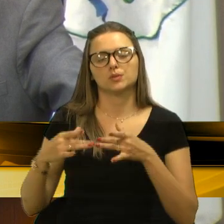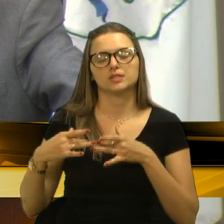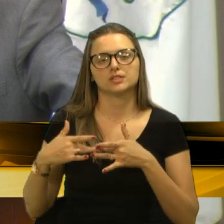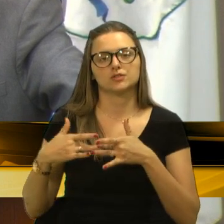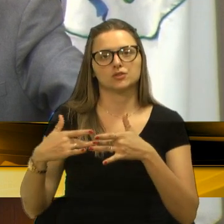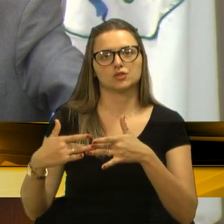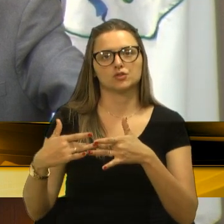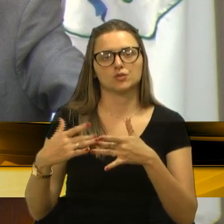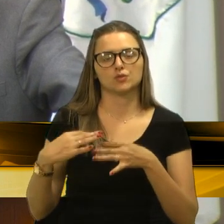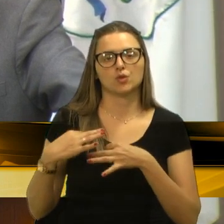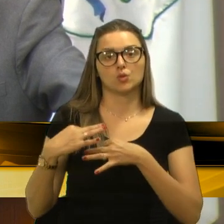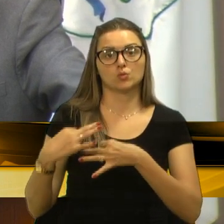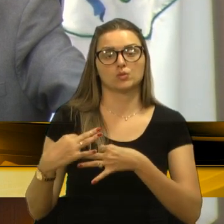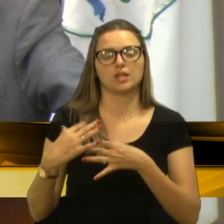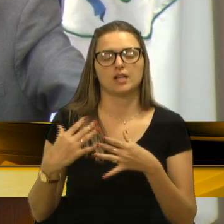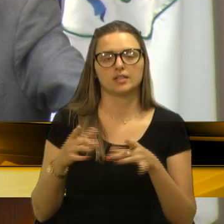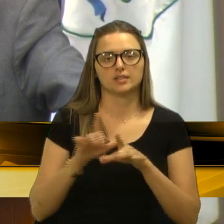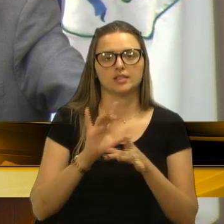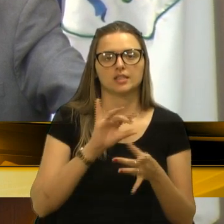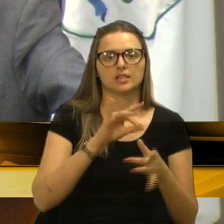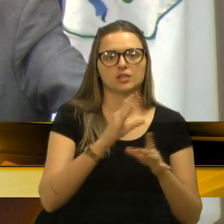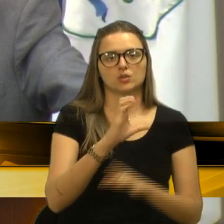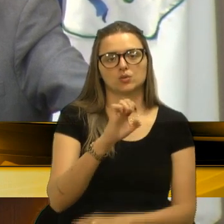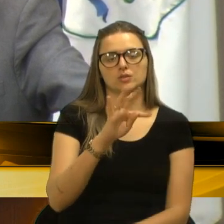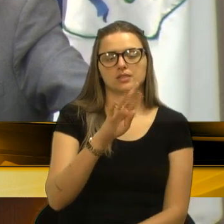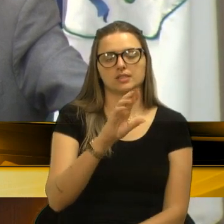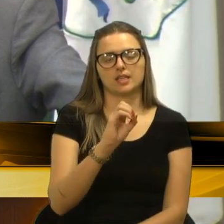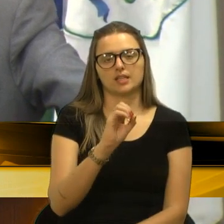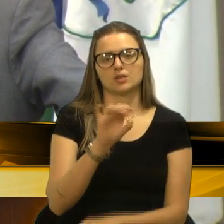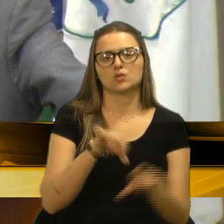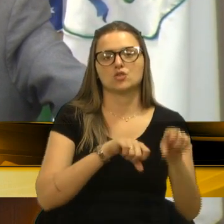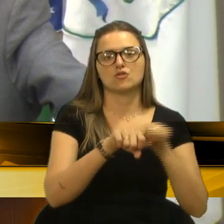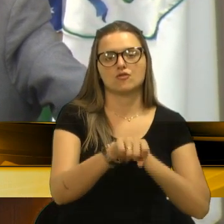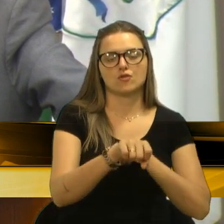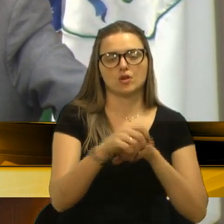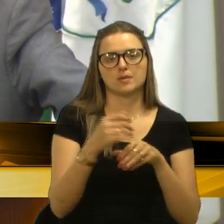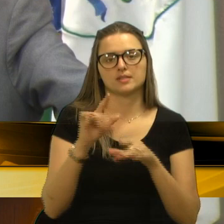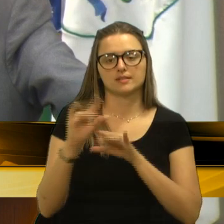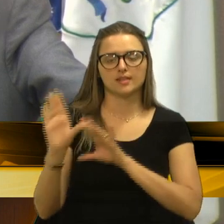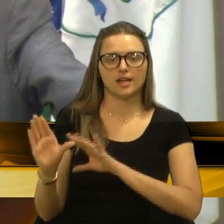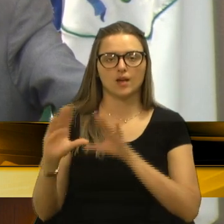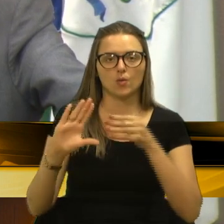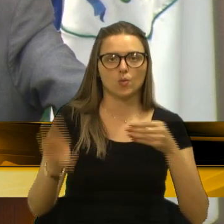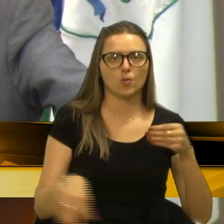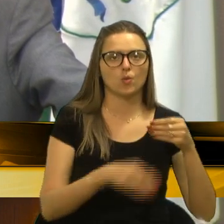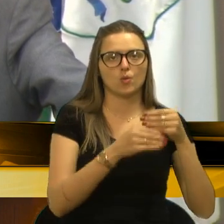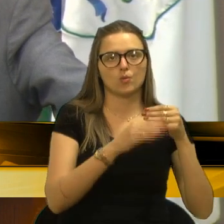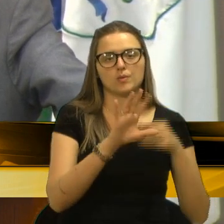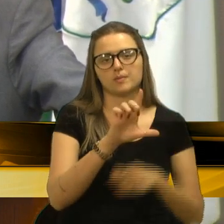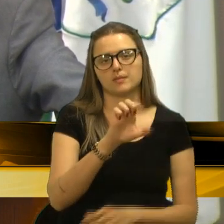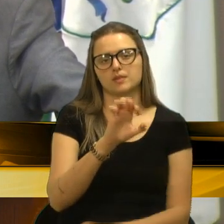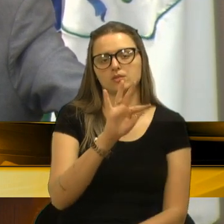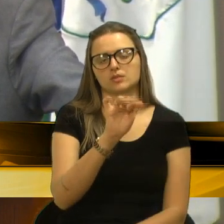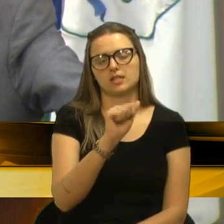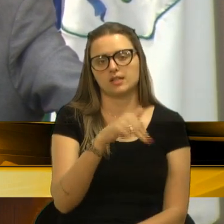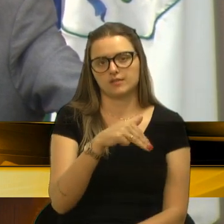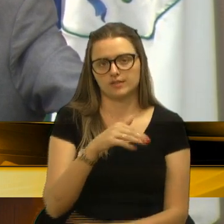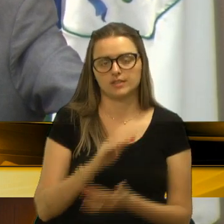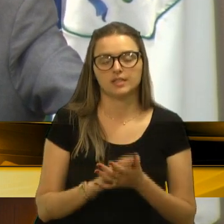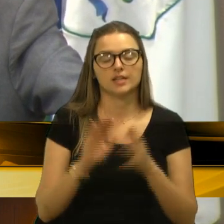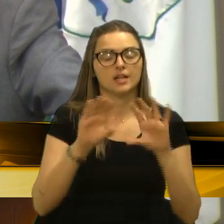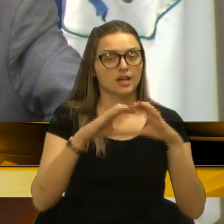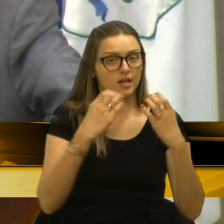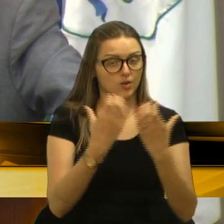da cidade, no Centro de Formação Bom Pastor, uma extensão da Alefam. A comunidade dispõe